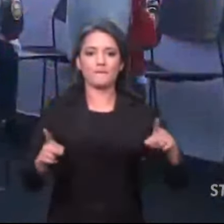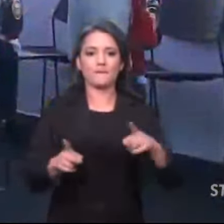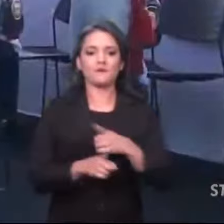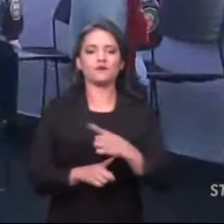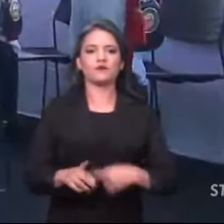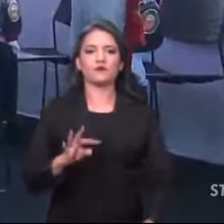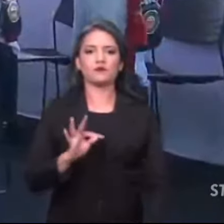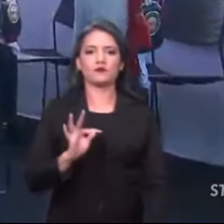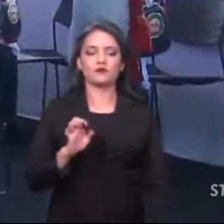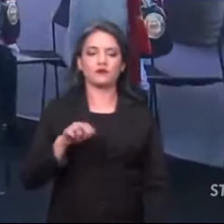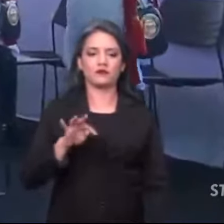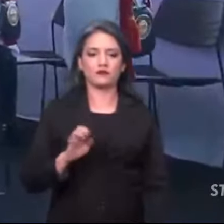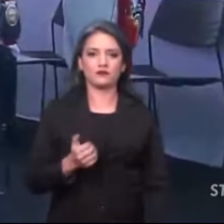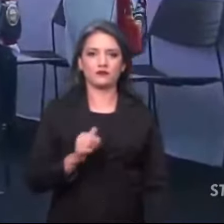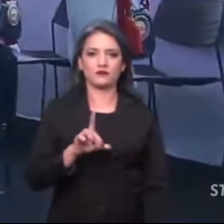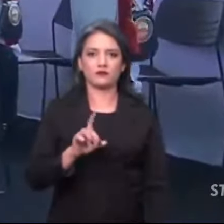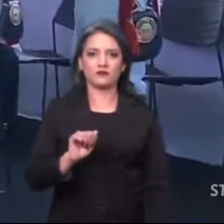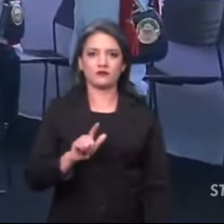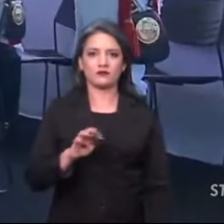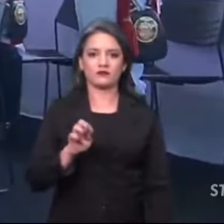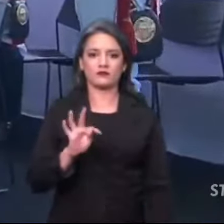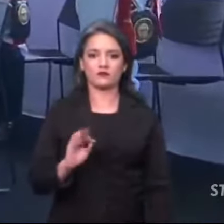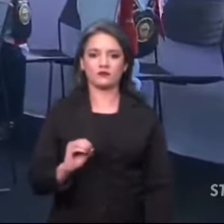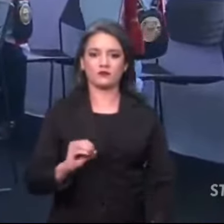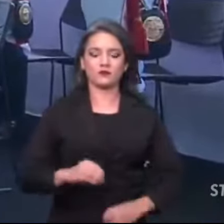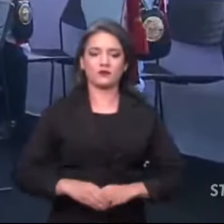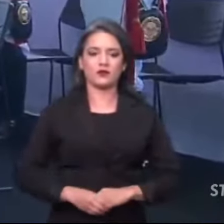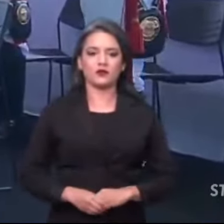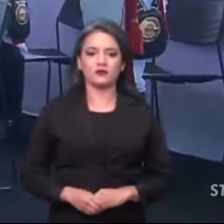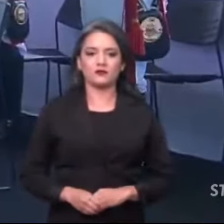subtenente Adalberto Cunha de Oliveira.